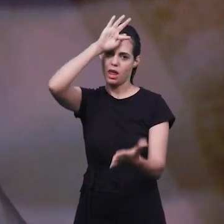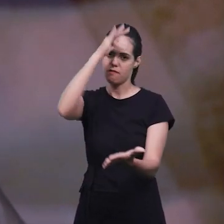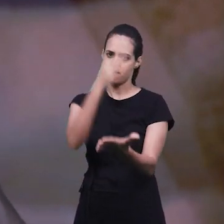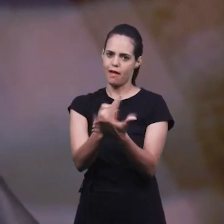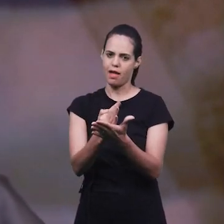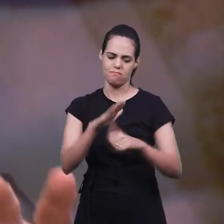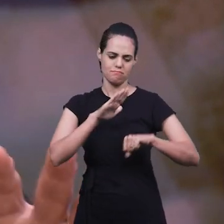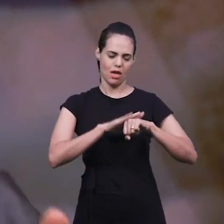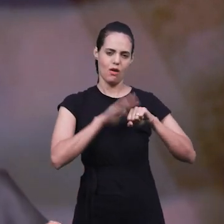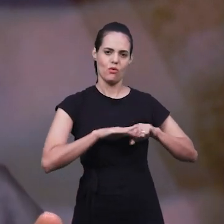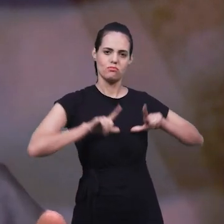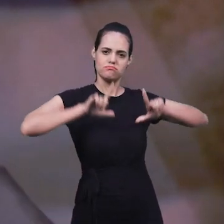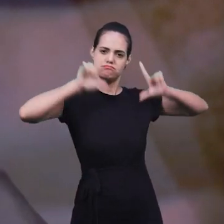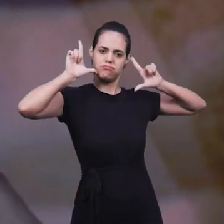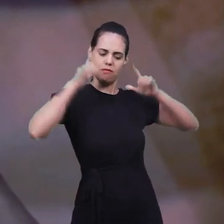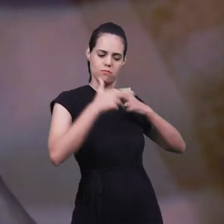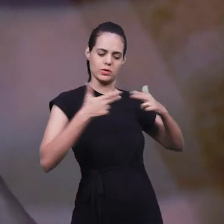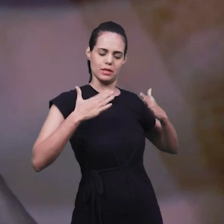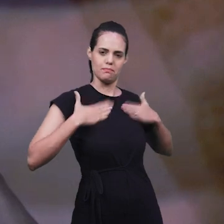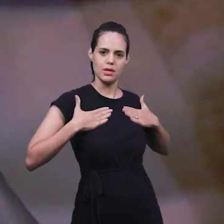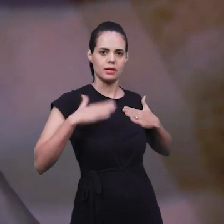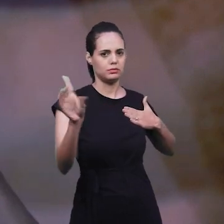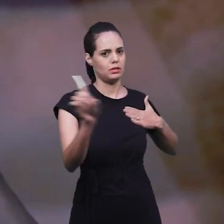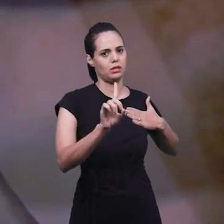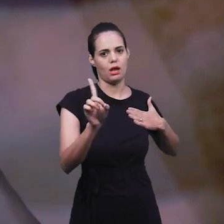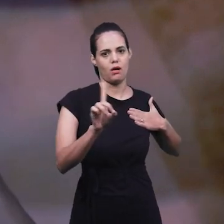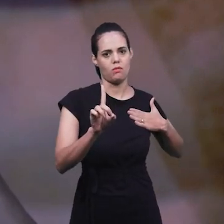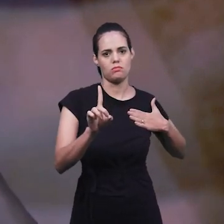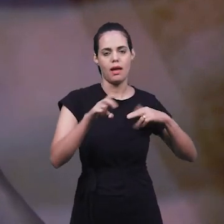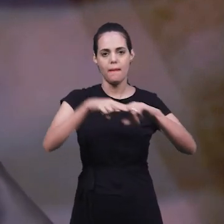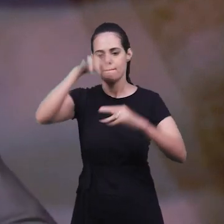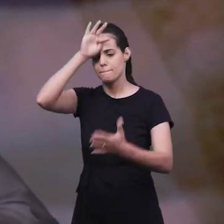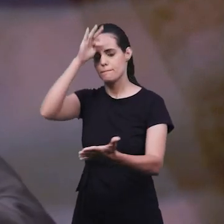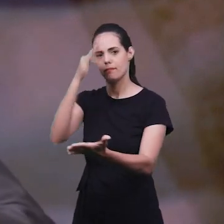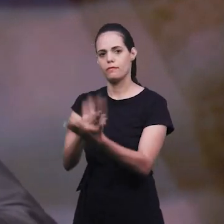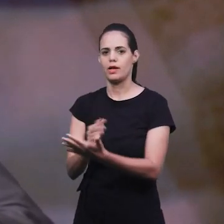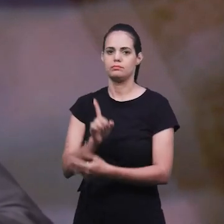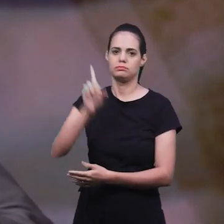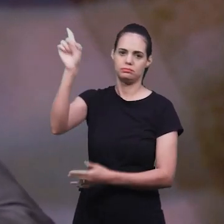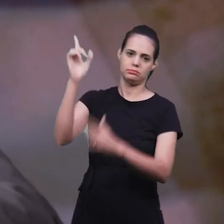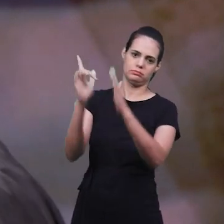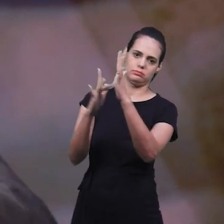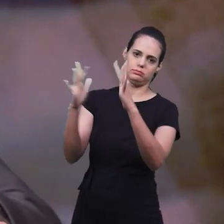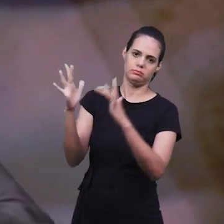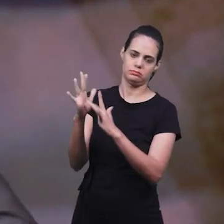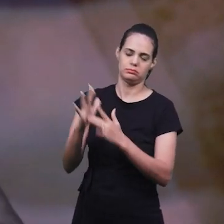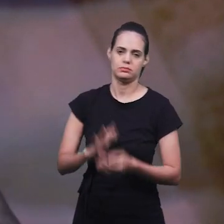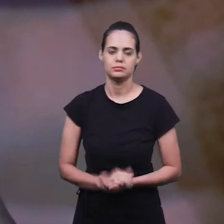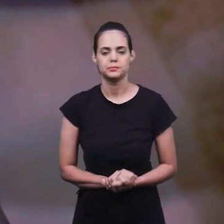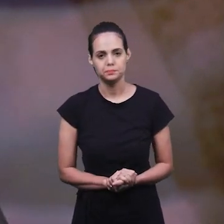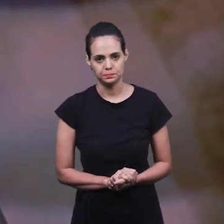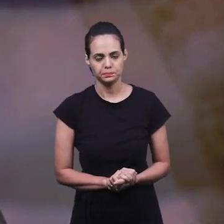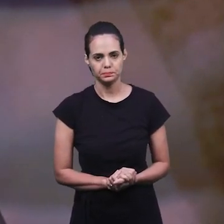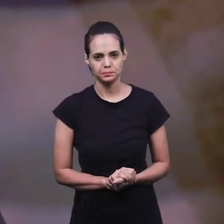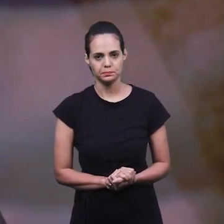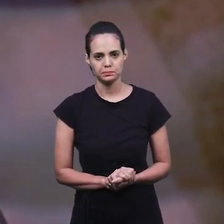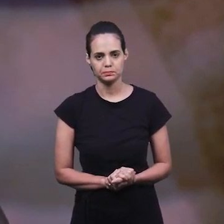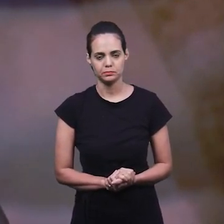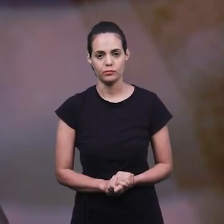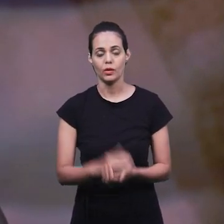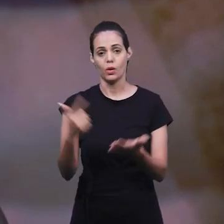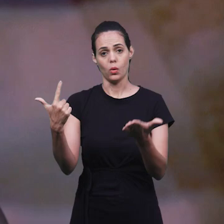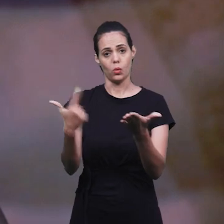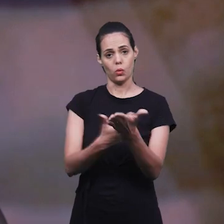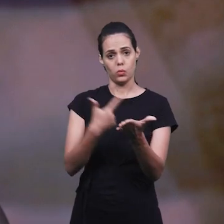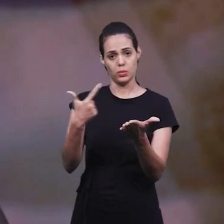vós. Então, definido aqui a questão da lei. Então, nós vamos falar muito em lei aqui, porque o